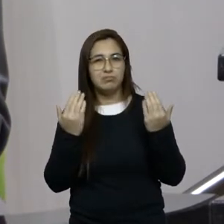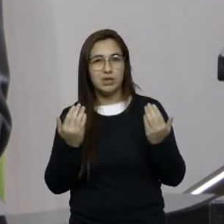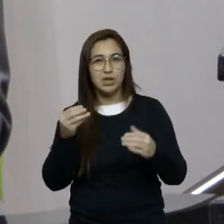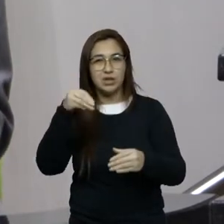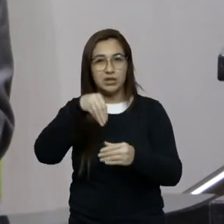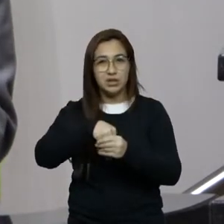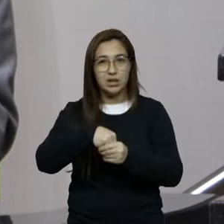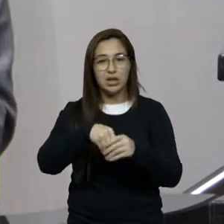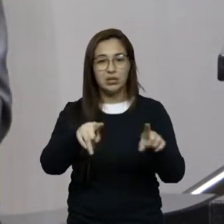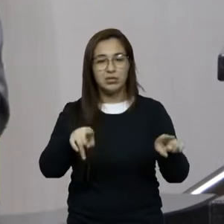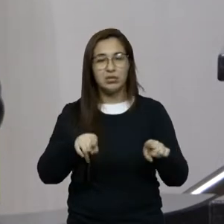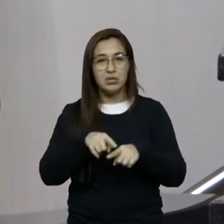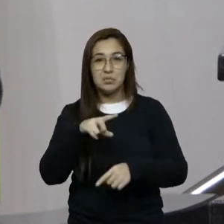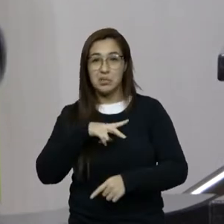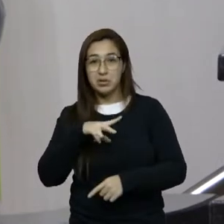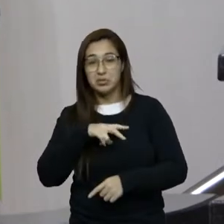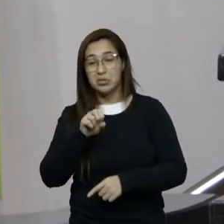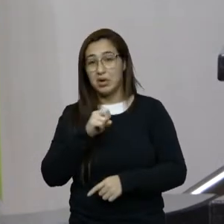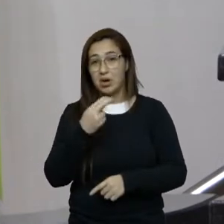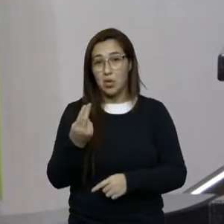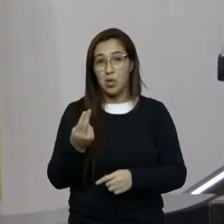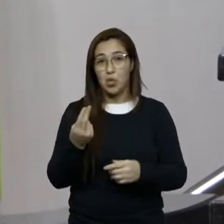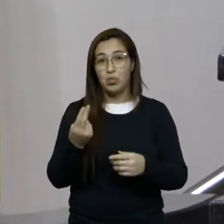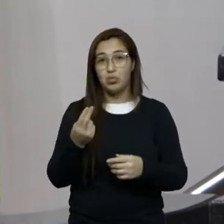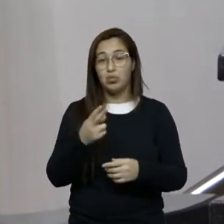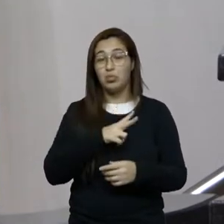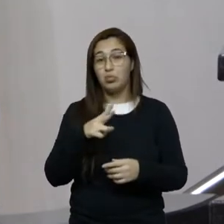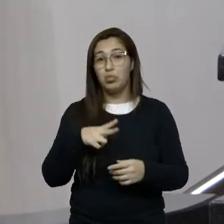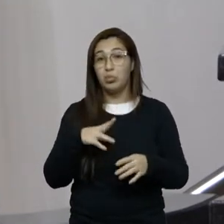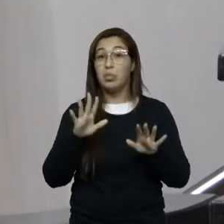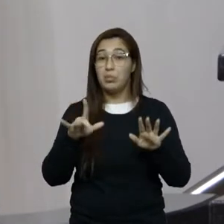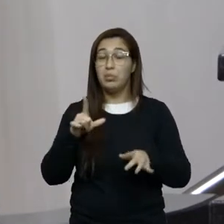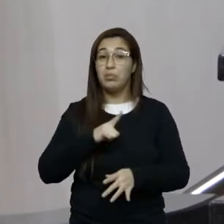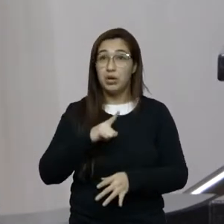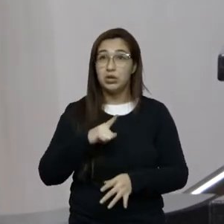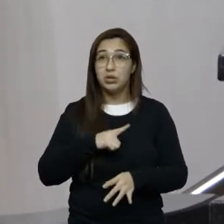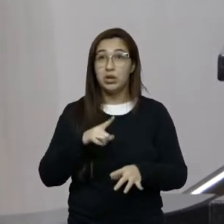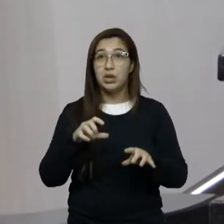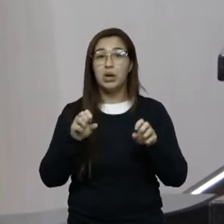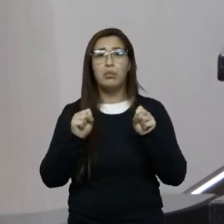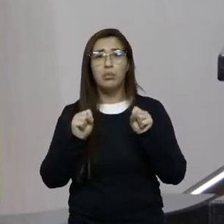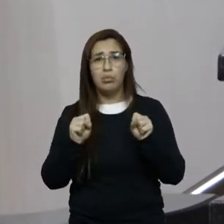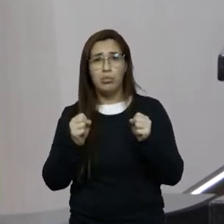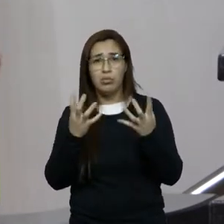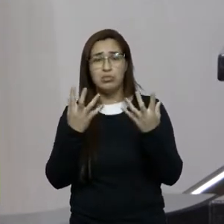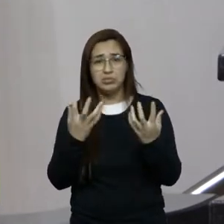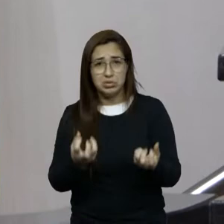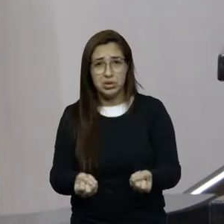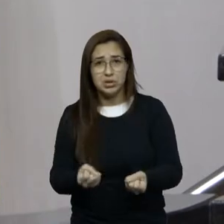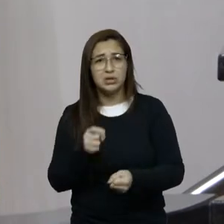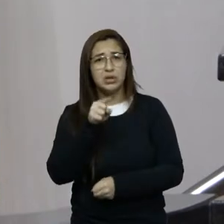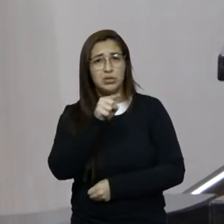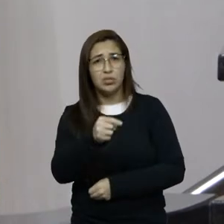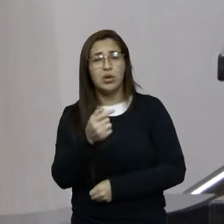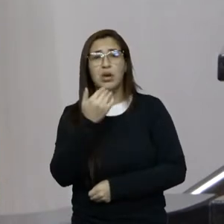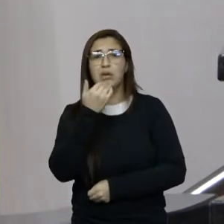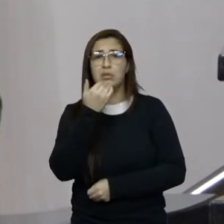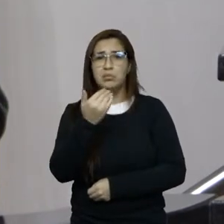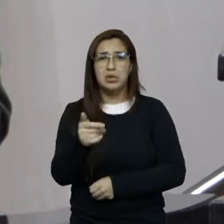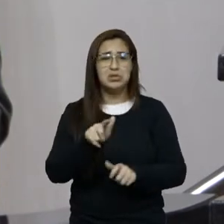decisão de líderes mas que eu poderia atender o pleito do deputado ou dos